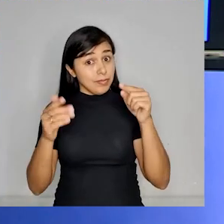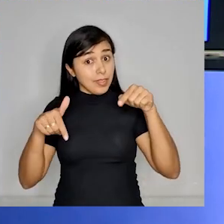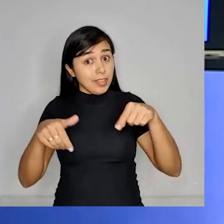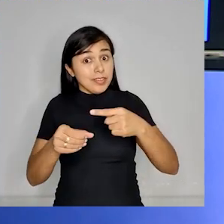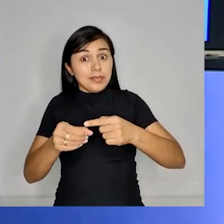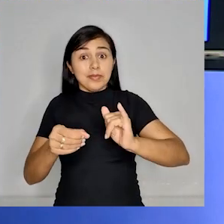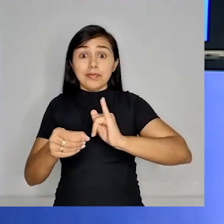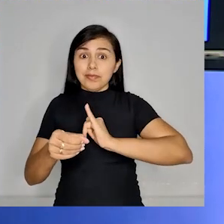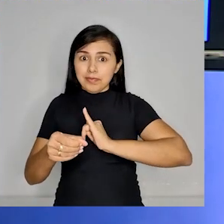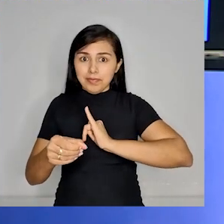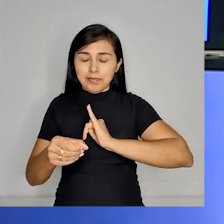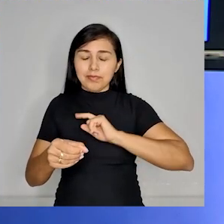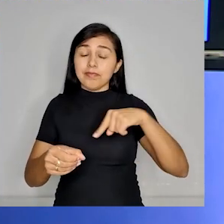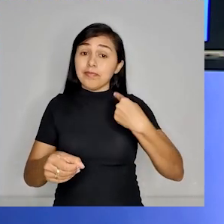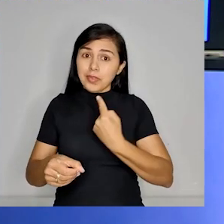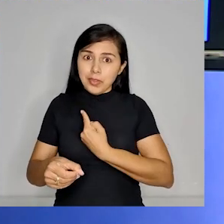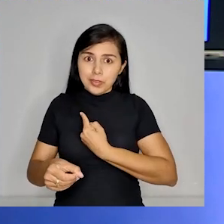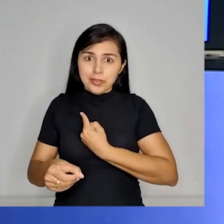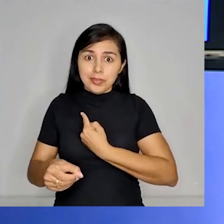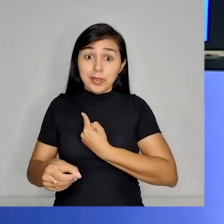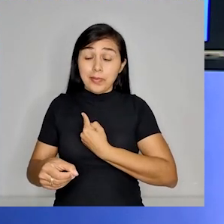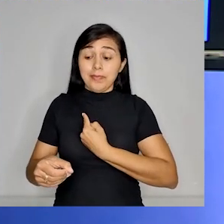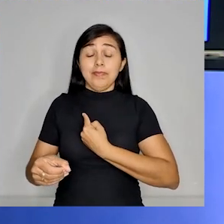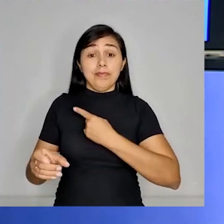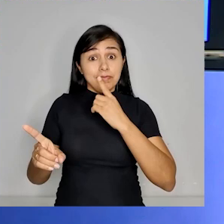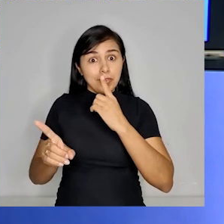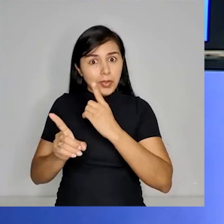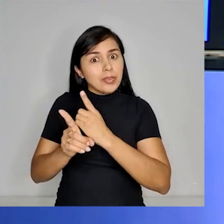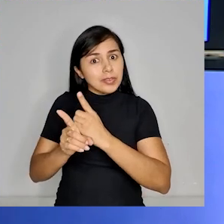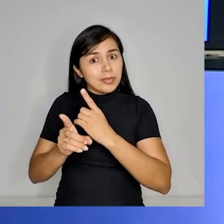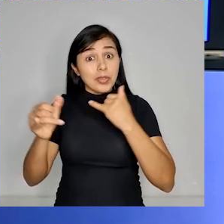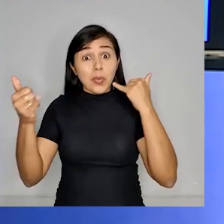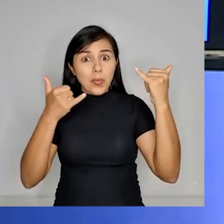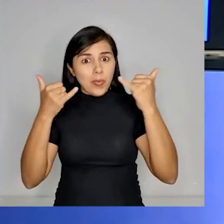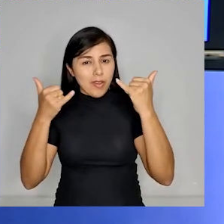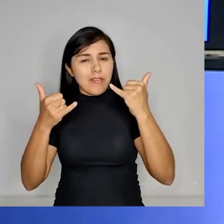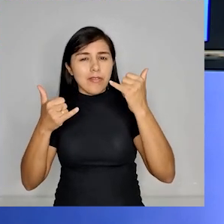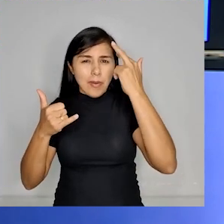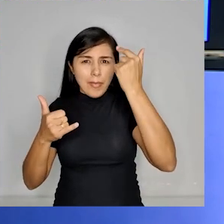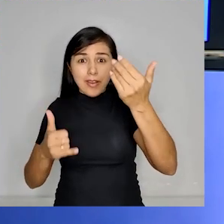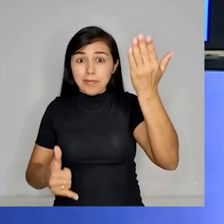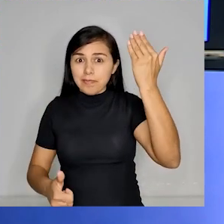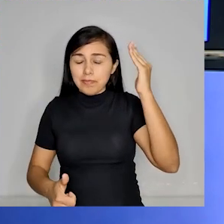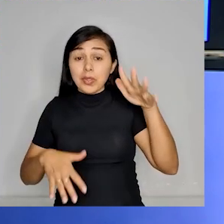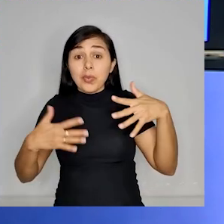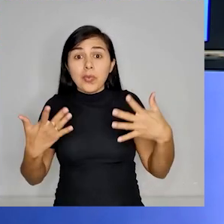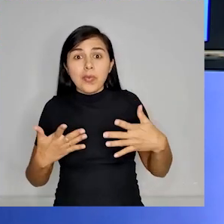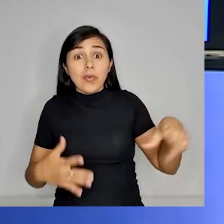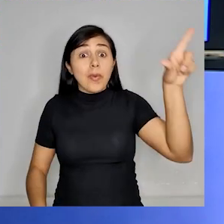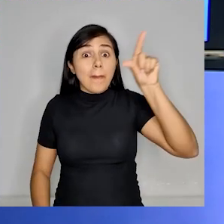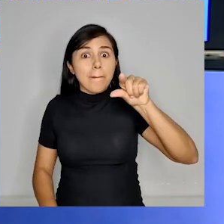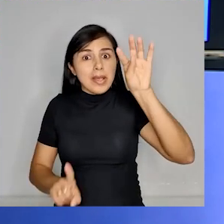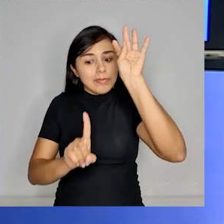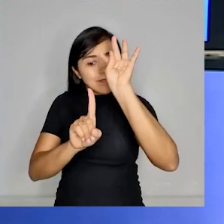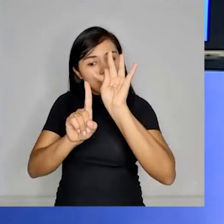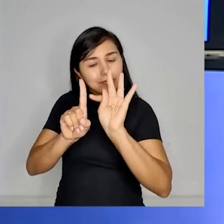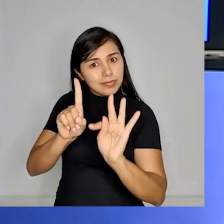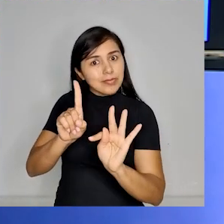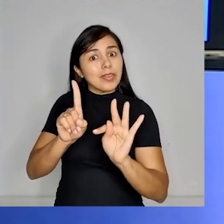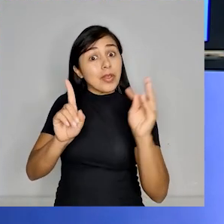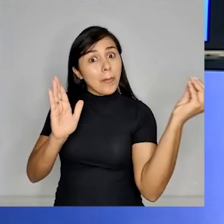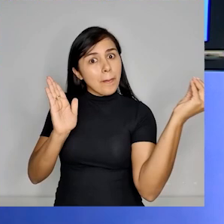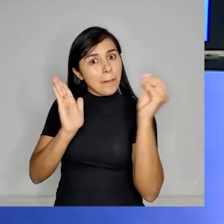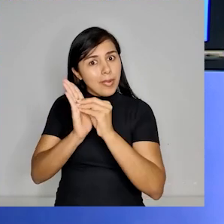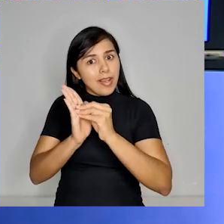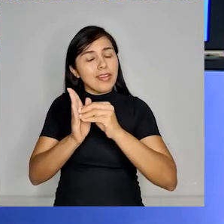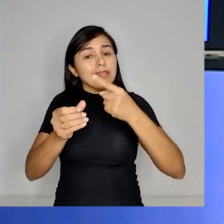nossa cidade, a gente vai pegar aqui um registro histórico, né? Qual a menor temperatura registrada em Imperatriz,